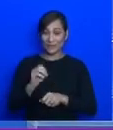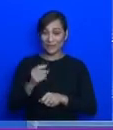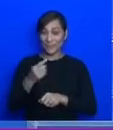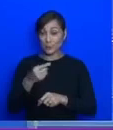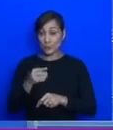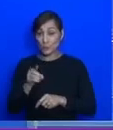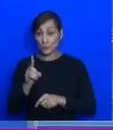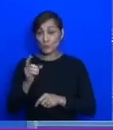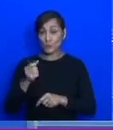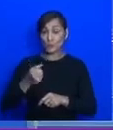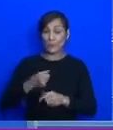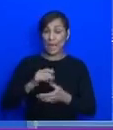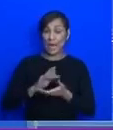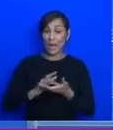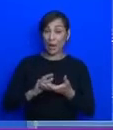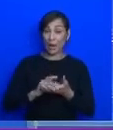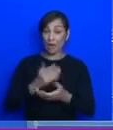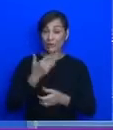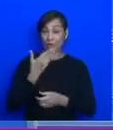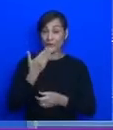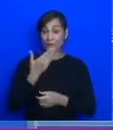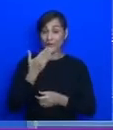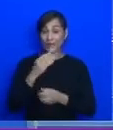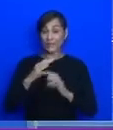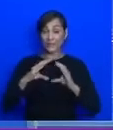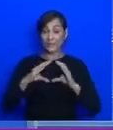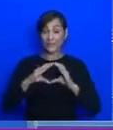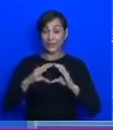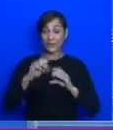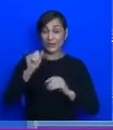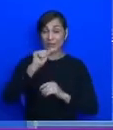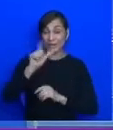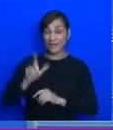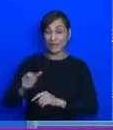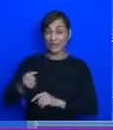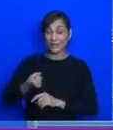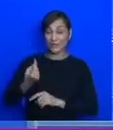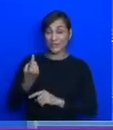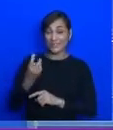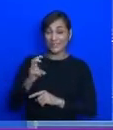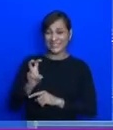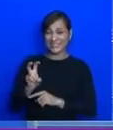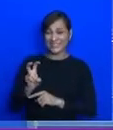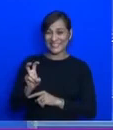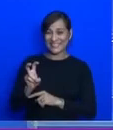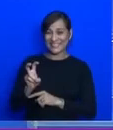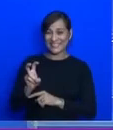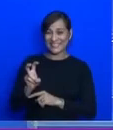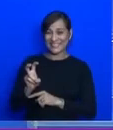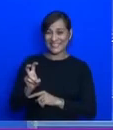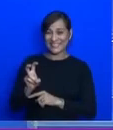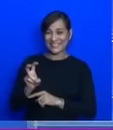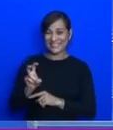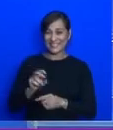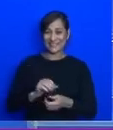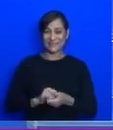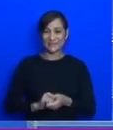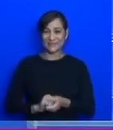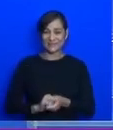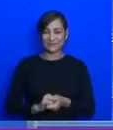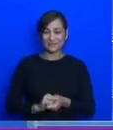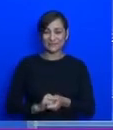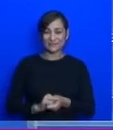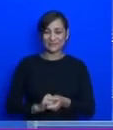e último número da Loto Fácil. Bola azul, número 15. Azul,